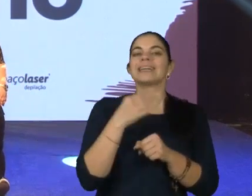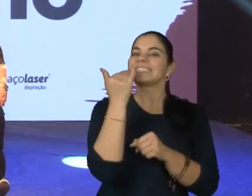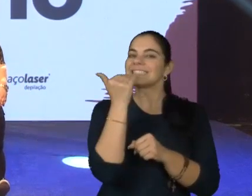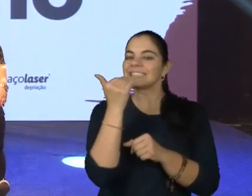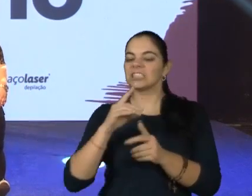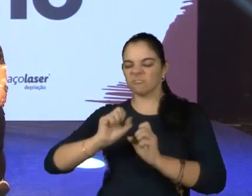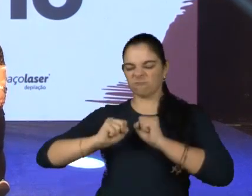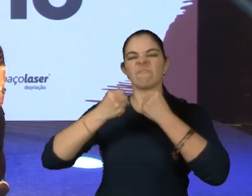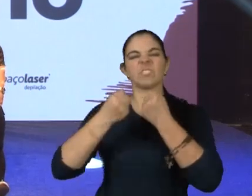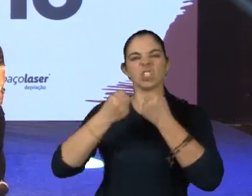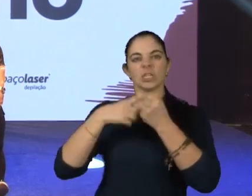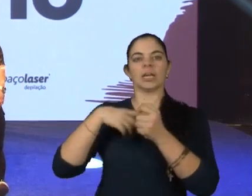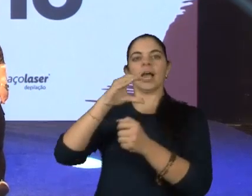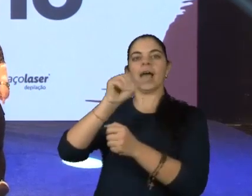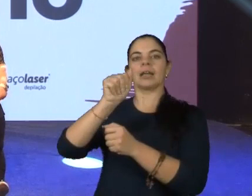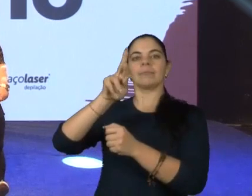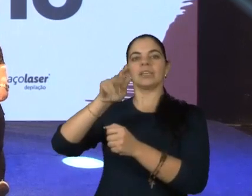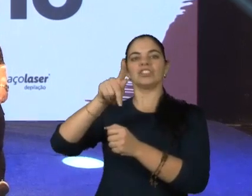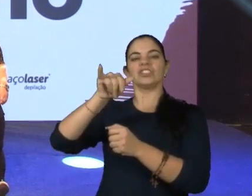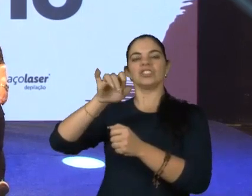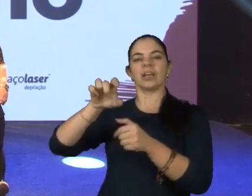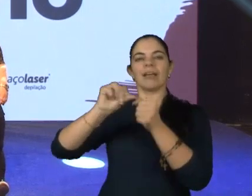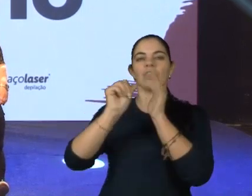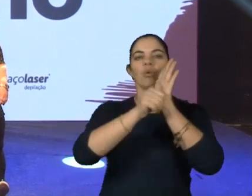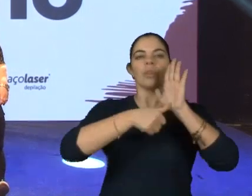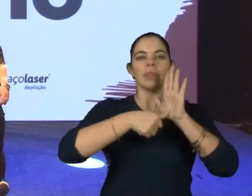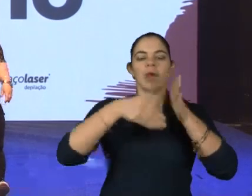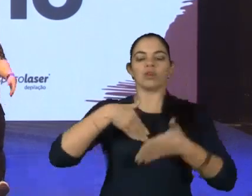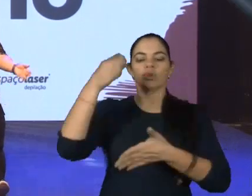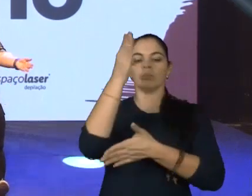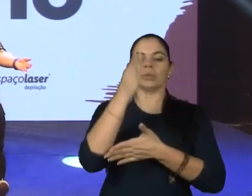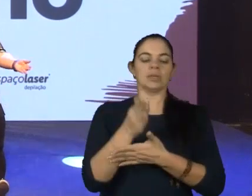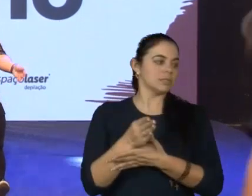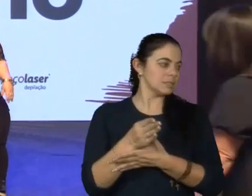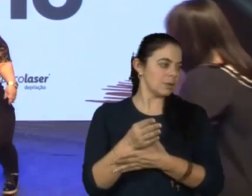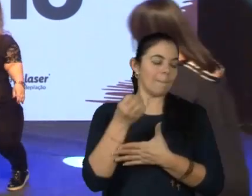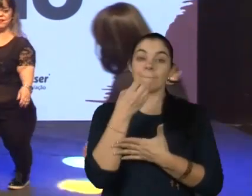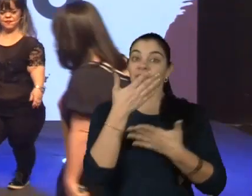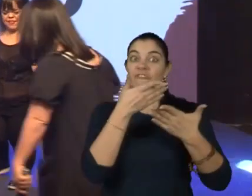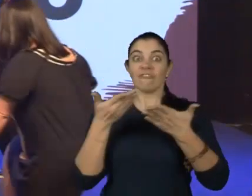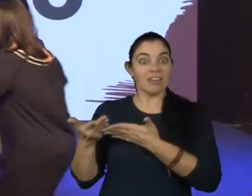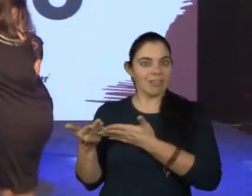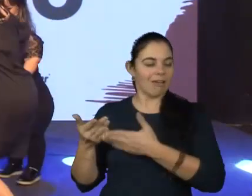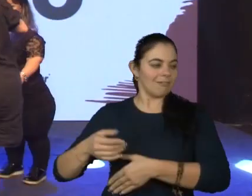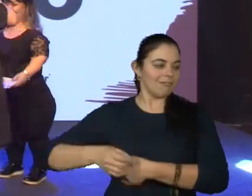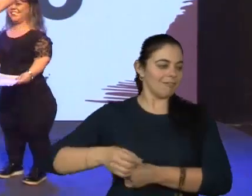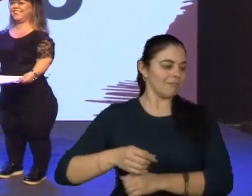da associação, da Federação das Associações Síndrome de Down aqui do Brasil. Seja bem-vinda,